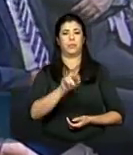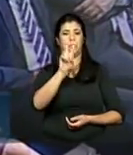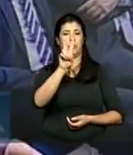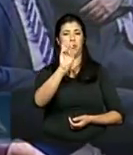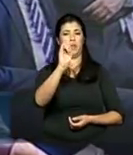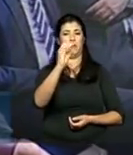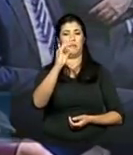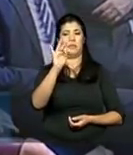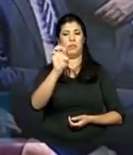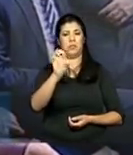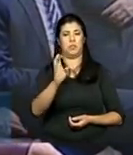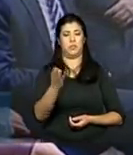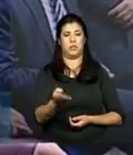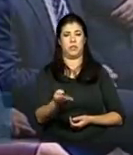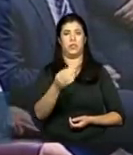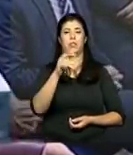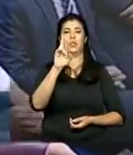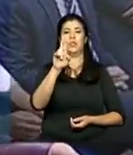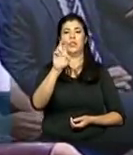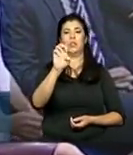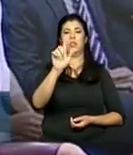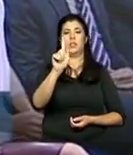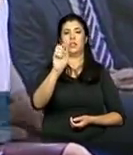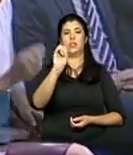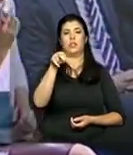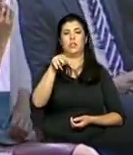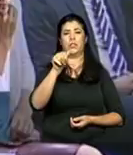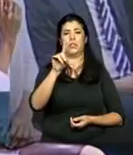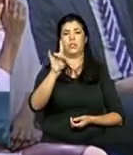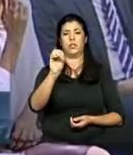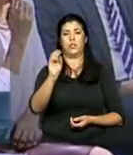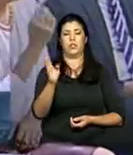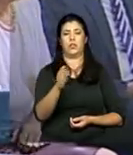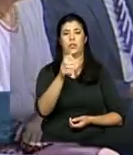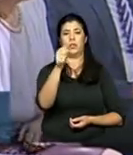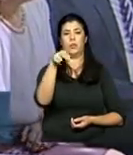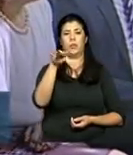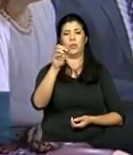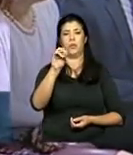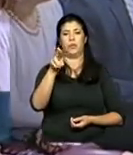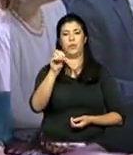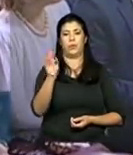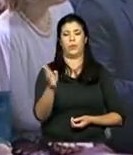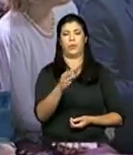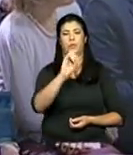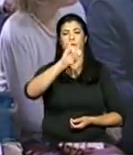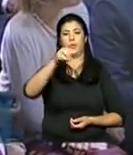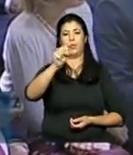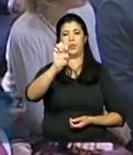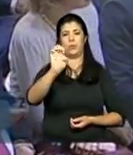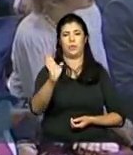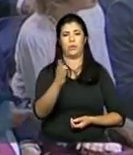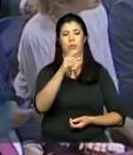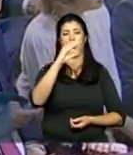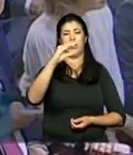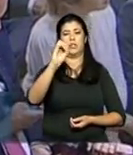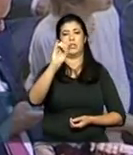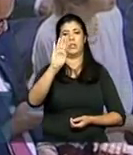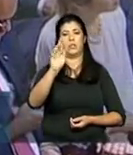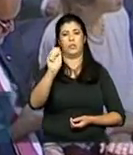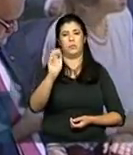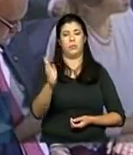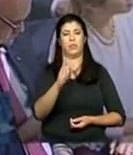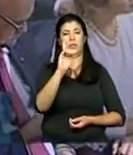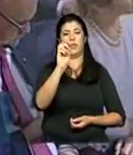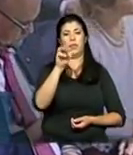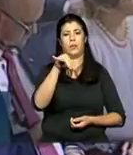Vicente Cândido, Reginaldo Lopes, Antônio Balma, José Guimarães, Cibá Machado,